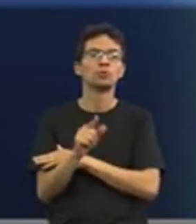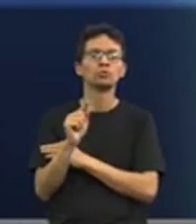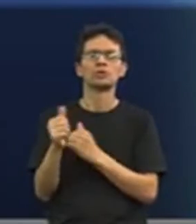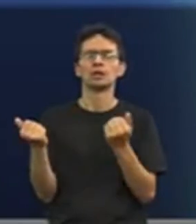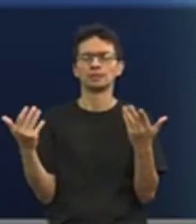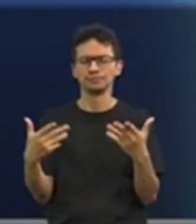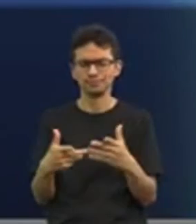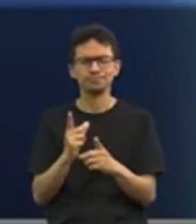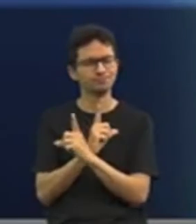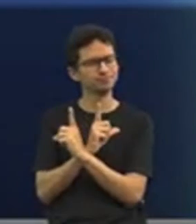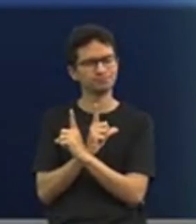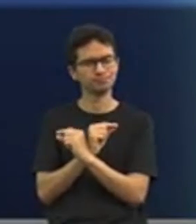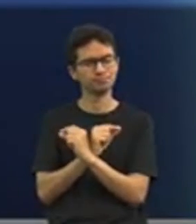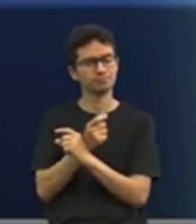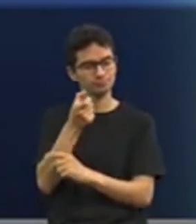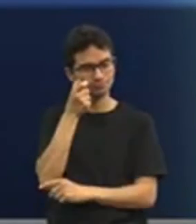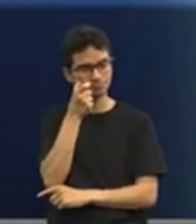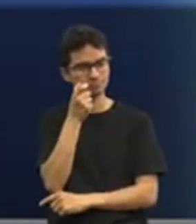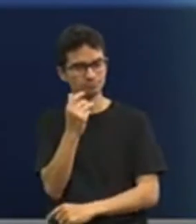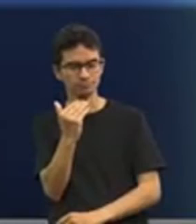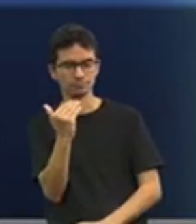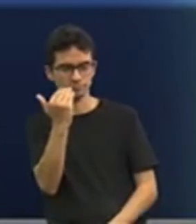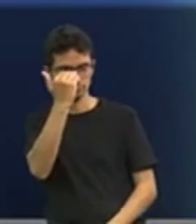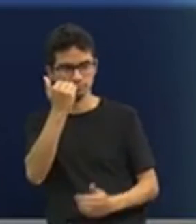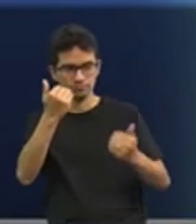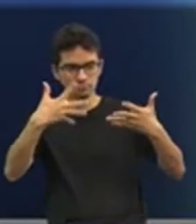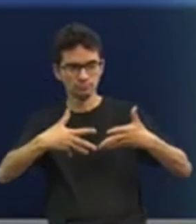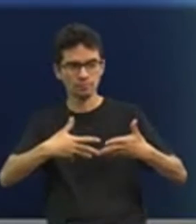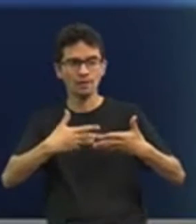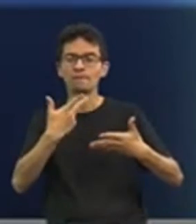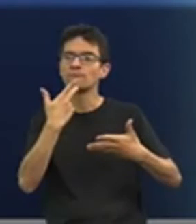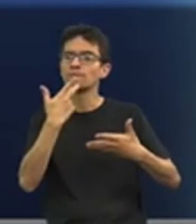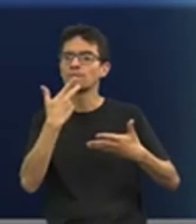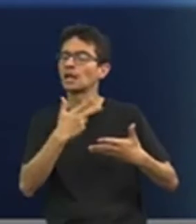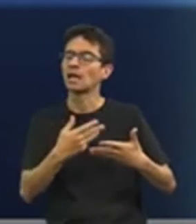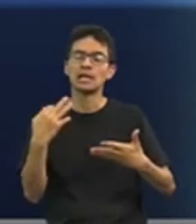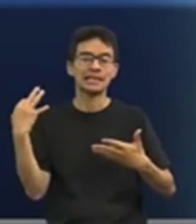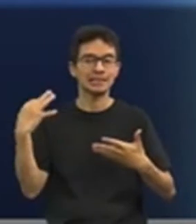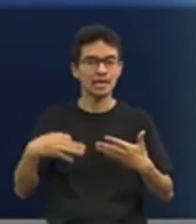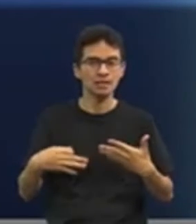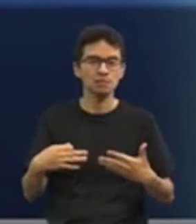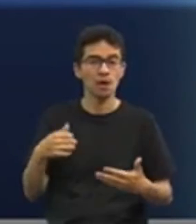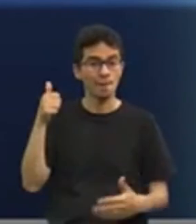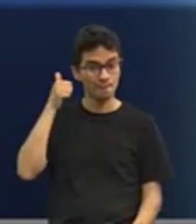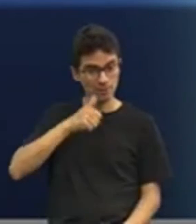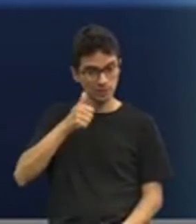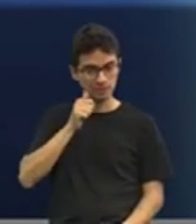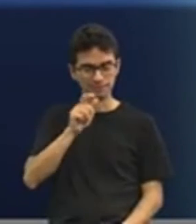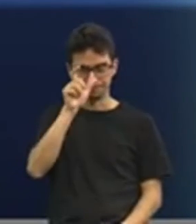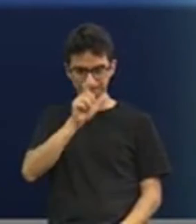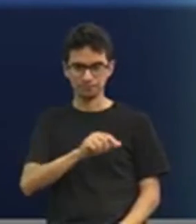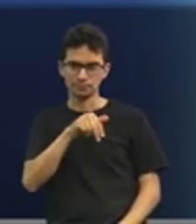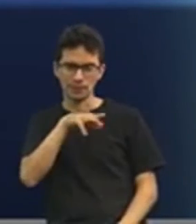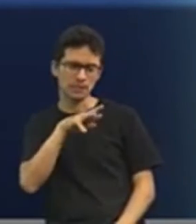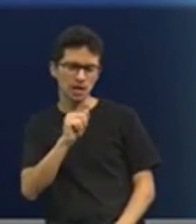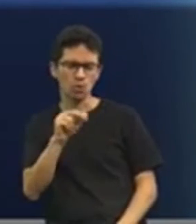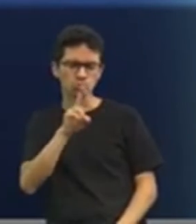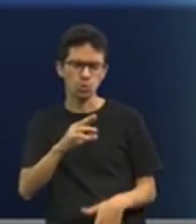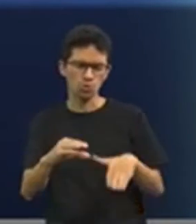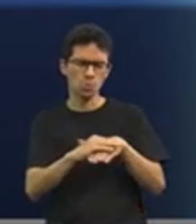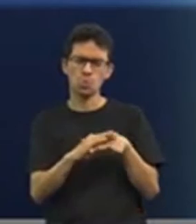costurando Twitch acima é correto afirmar que a atleta usou